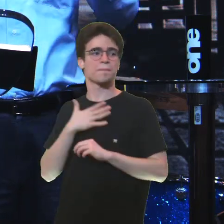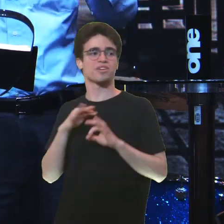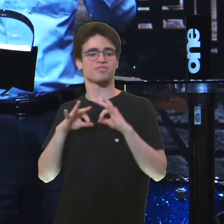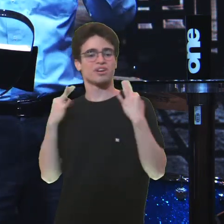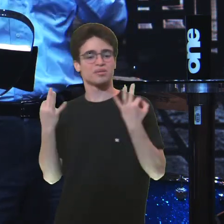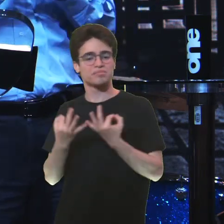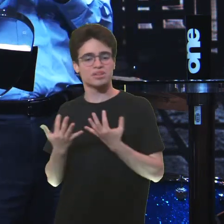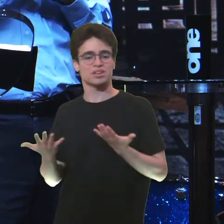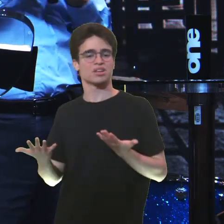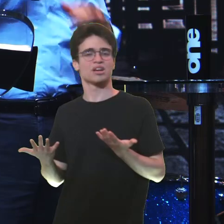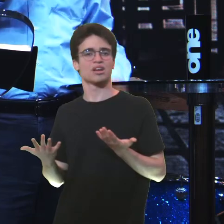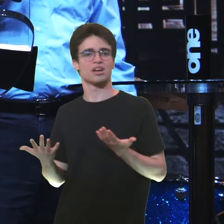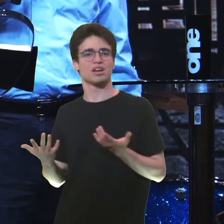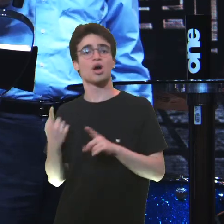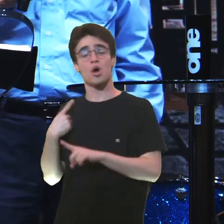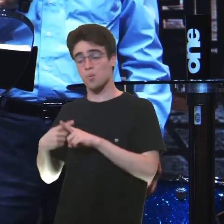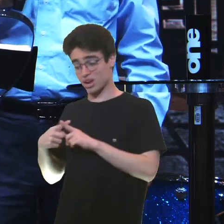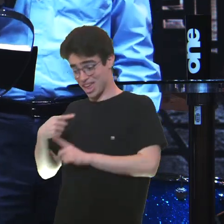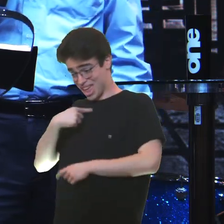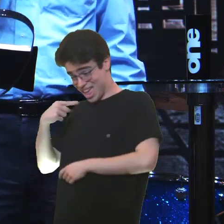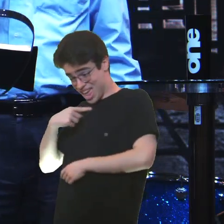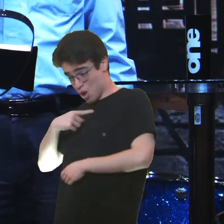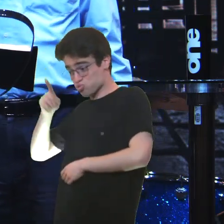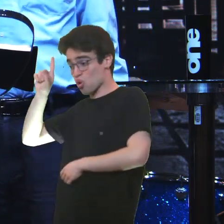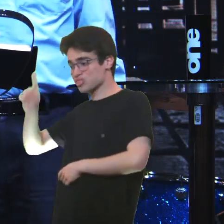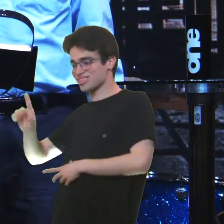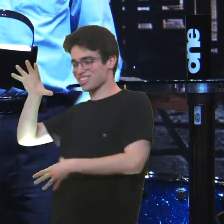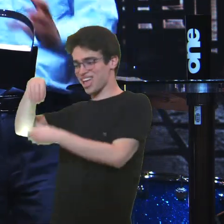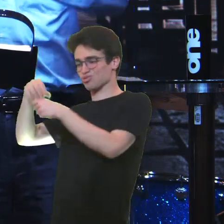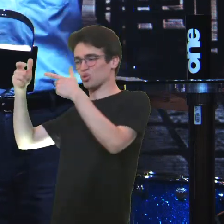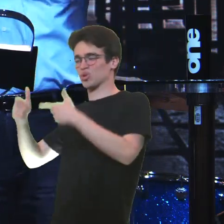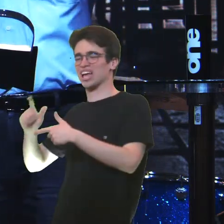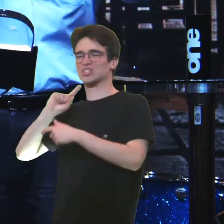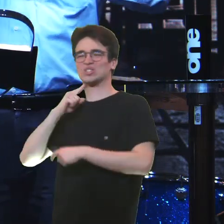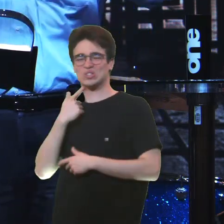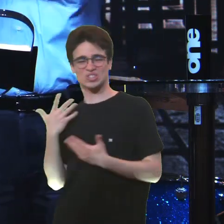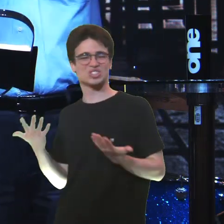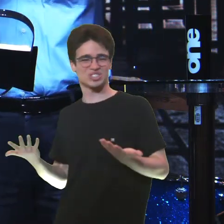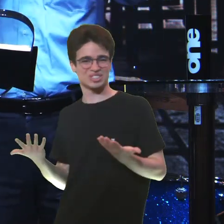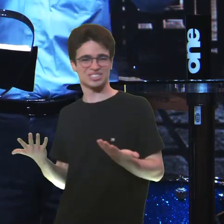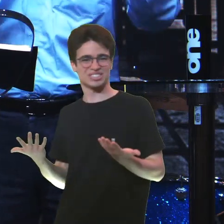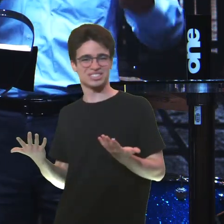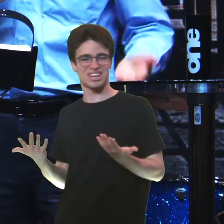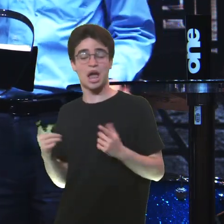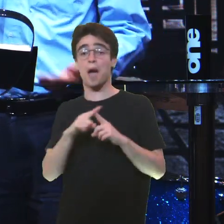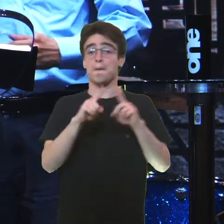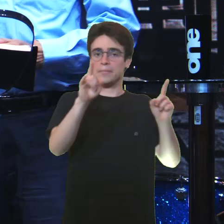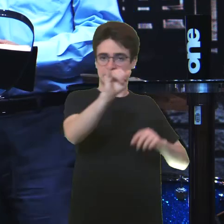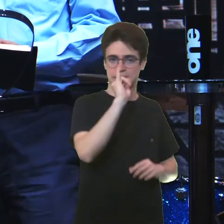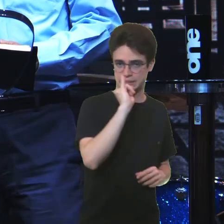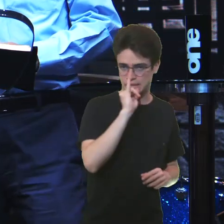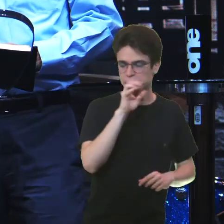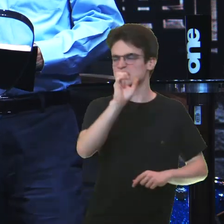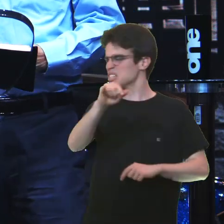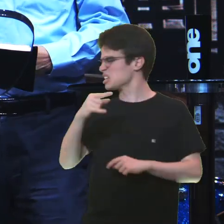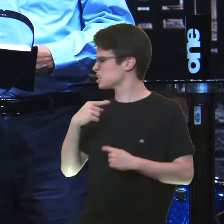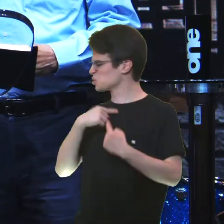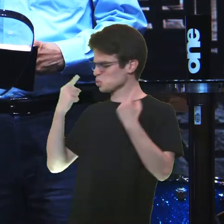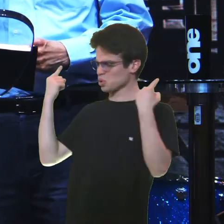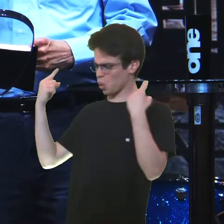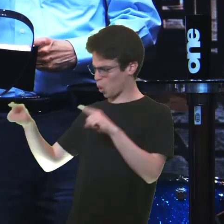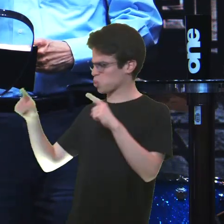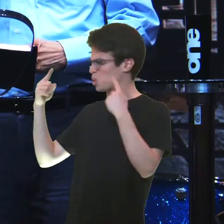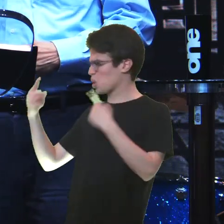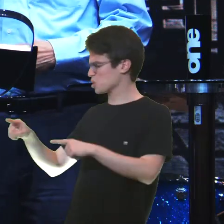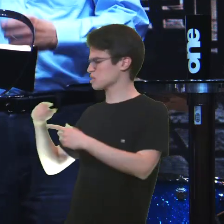família. Porque usted es quien vive ahí. Porque vocês são os que habitam nesse lugar. Por el contrario, si usted combate los insectos, Pelo contrário, se você